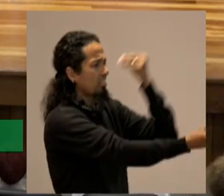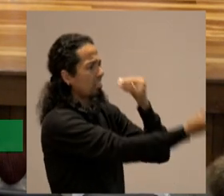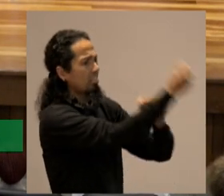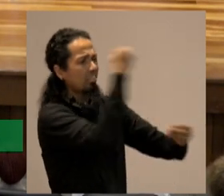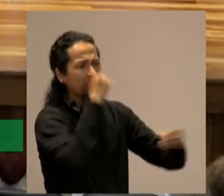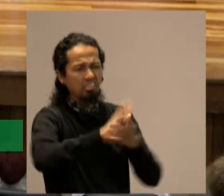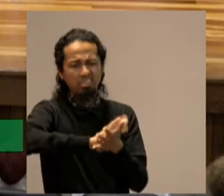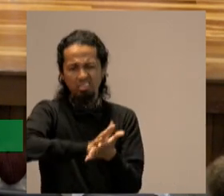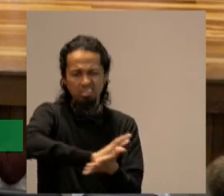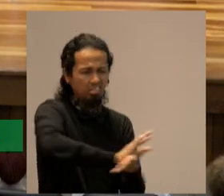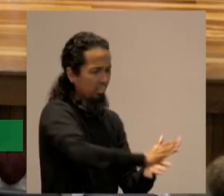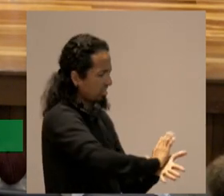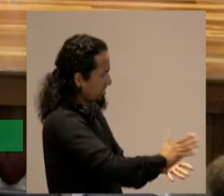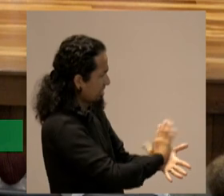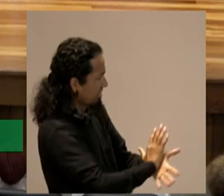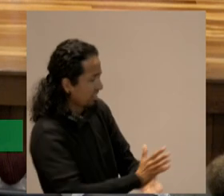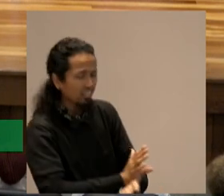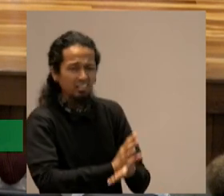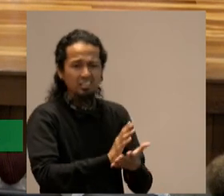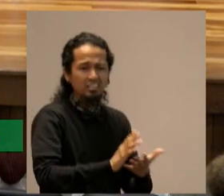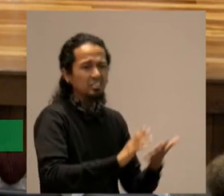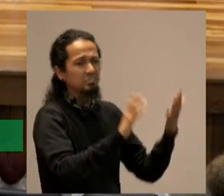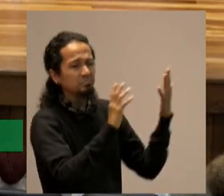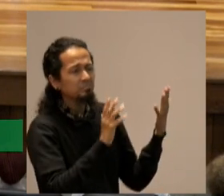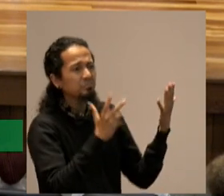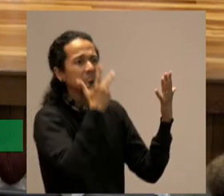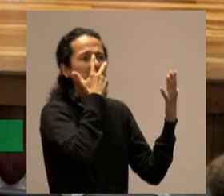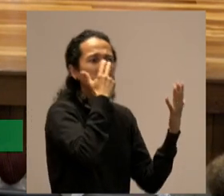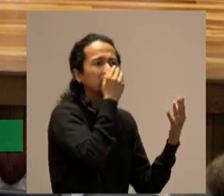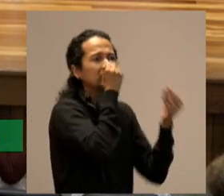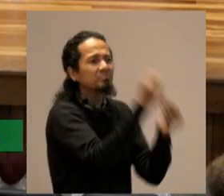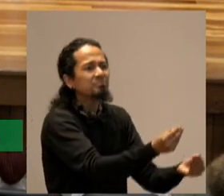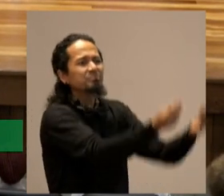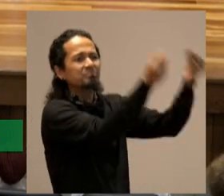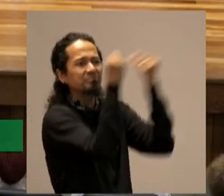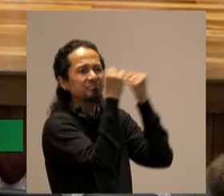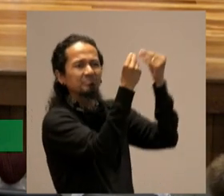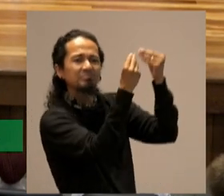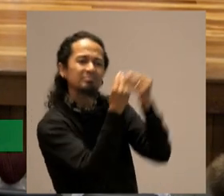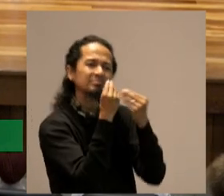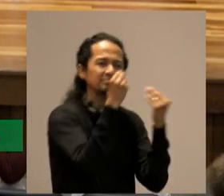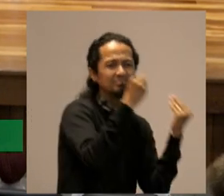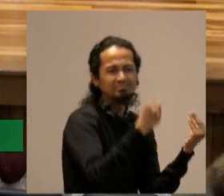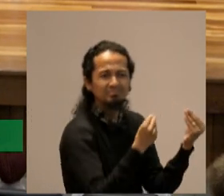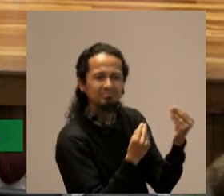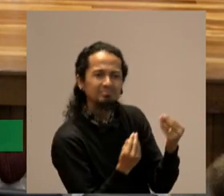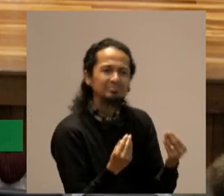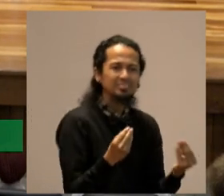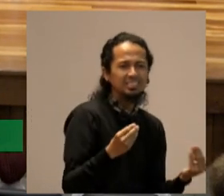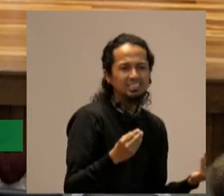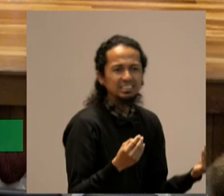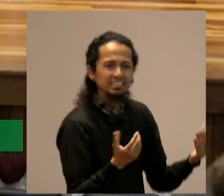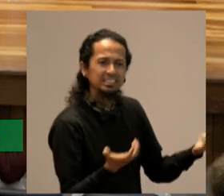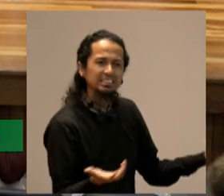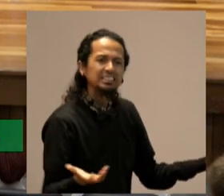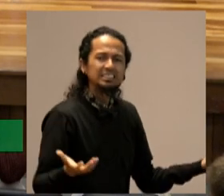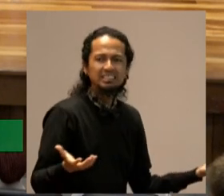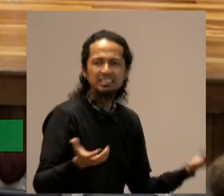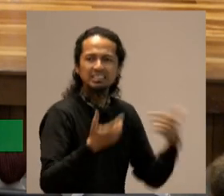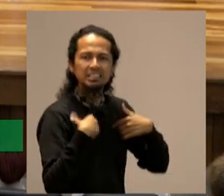segregação do pai que renegou a criação. Refém da intolerância dessa